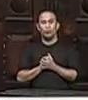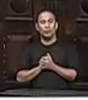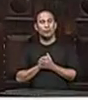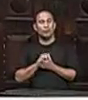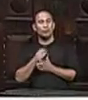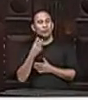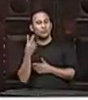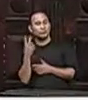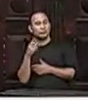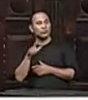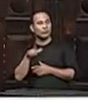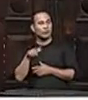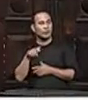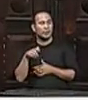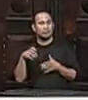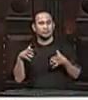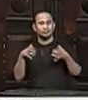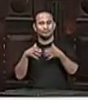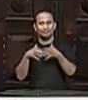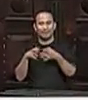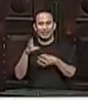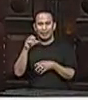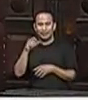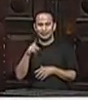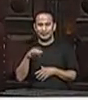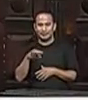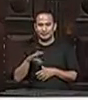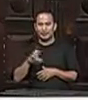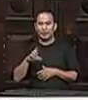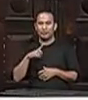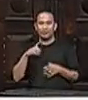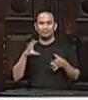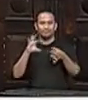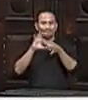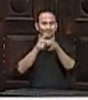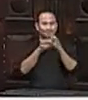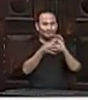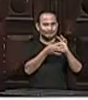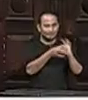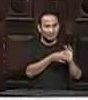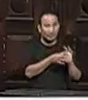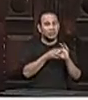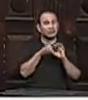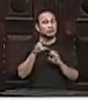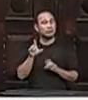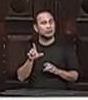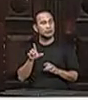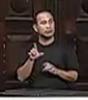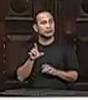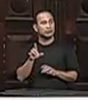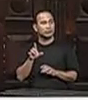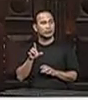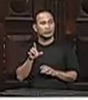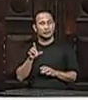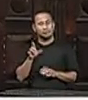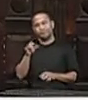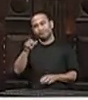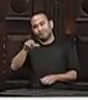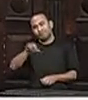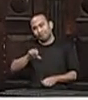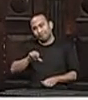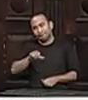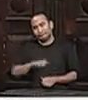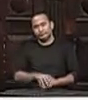só com os mega eventos da capital, vide as Olimpíadas, né? E o legado olímpico,